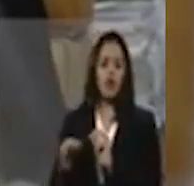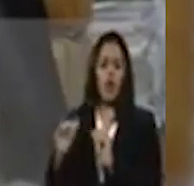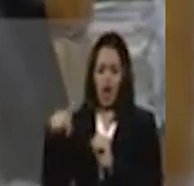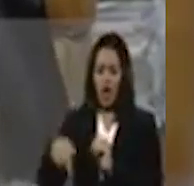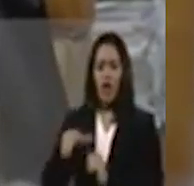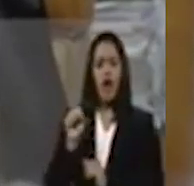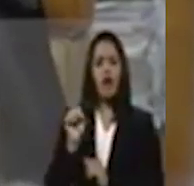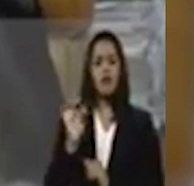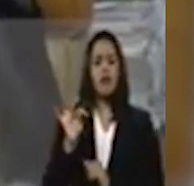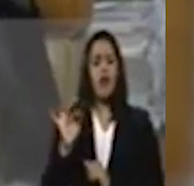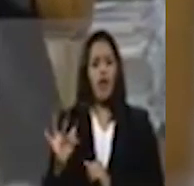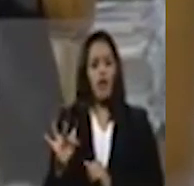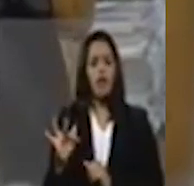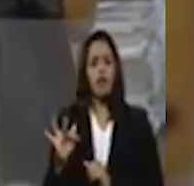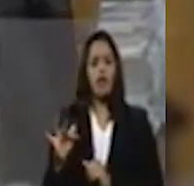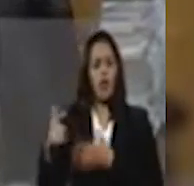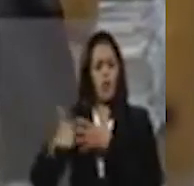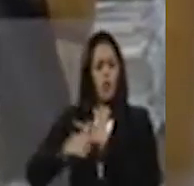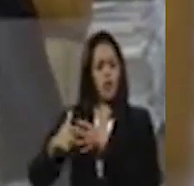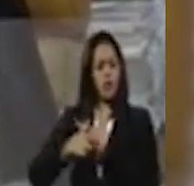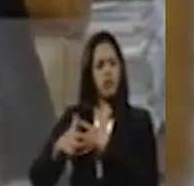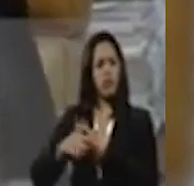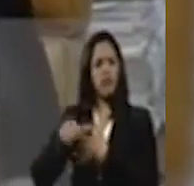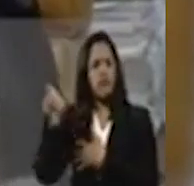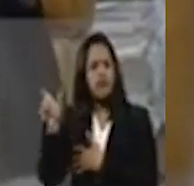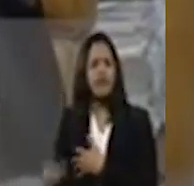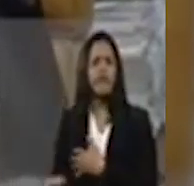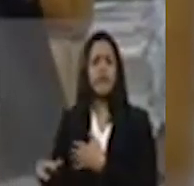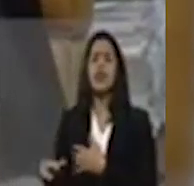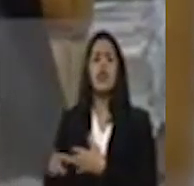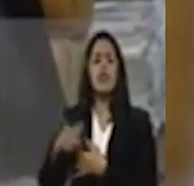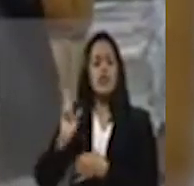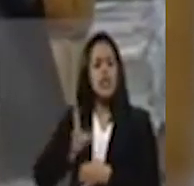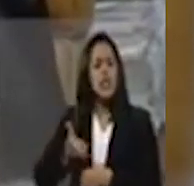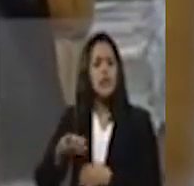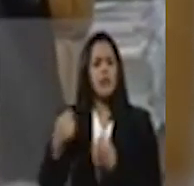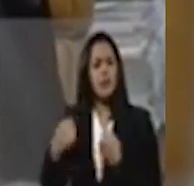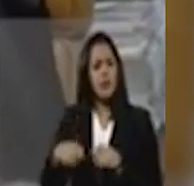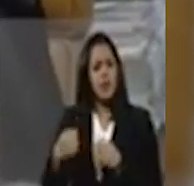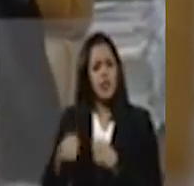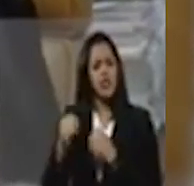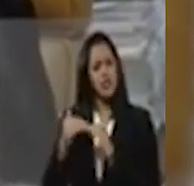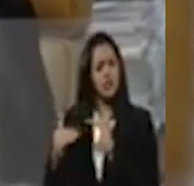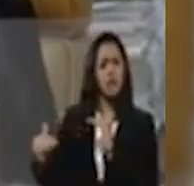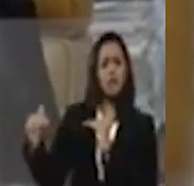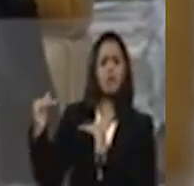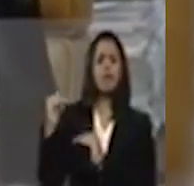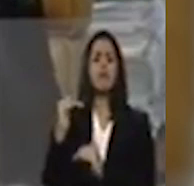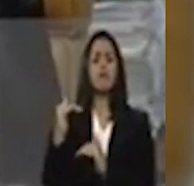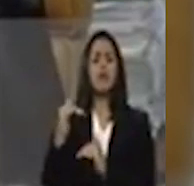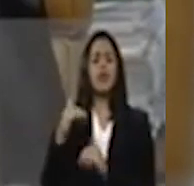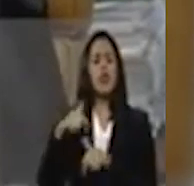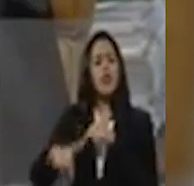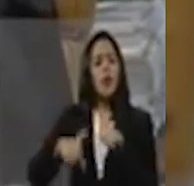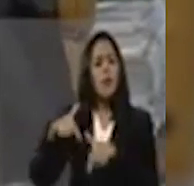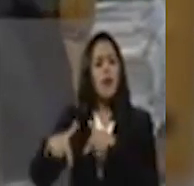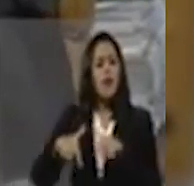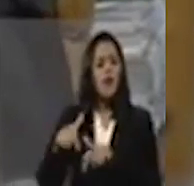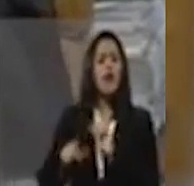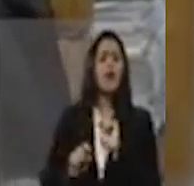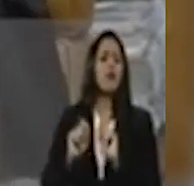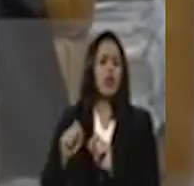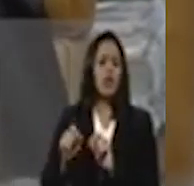Tribunal Federal, a quem incumbe fazer prevalecer sempre, no exercício irrenunciável da